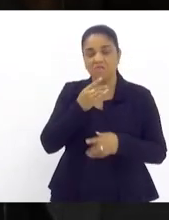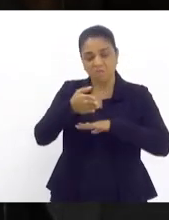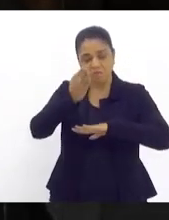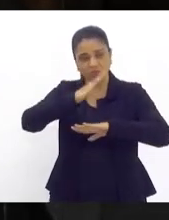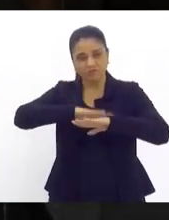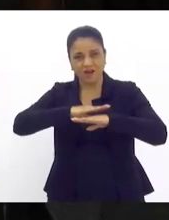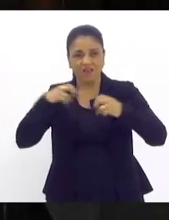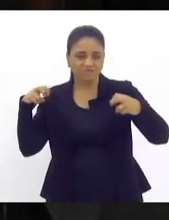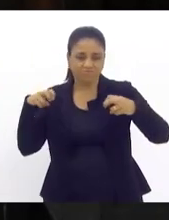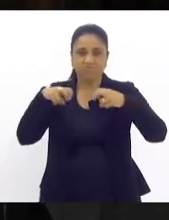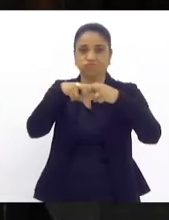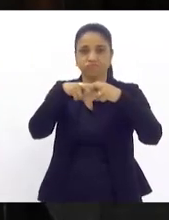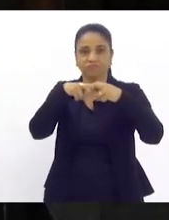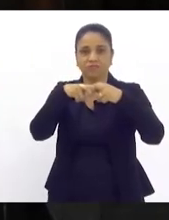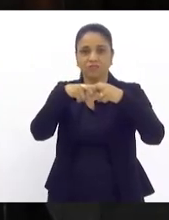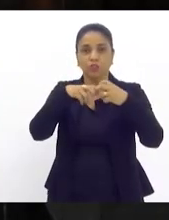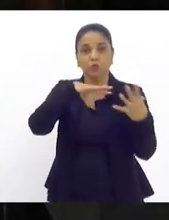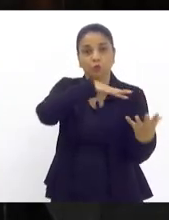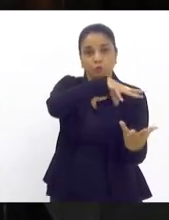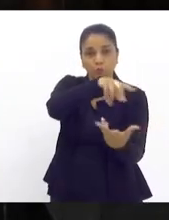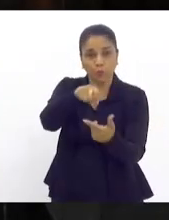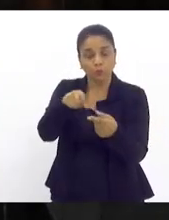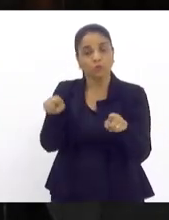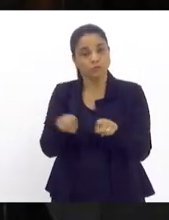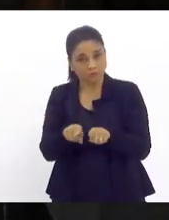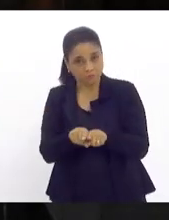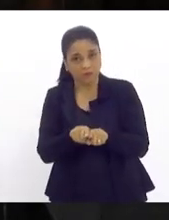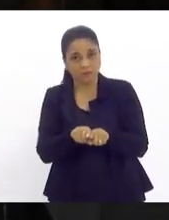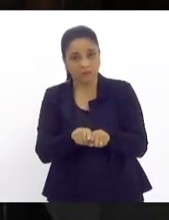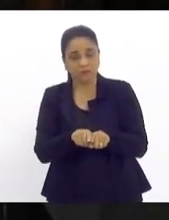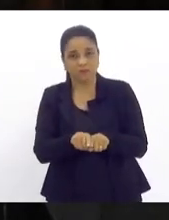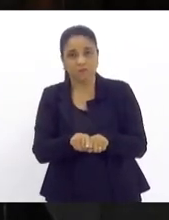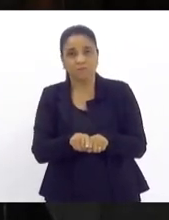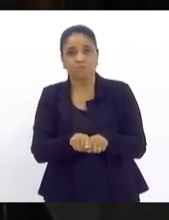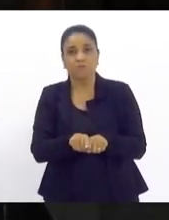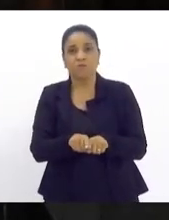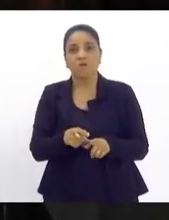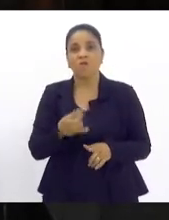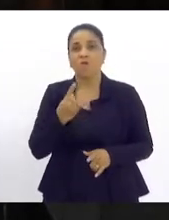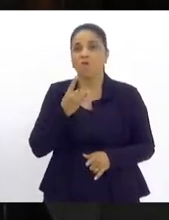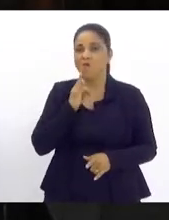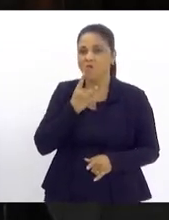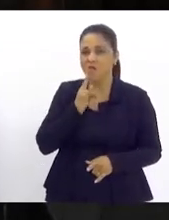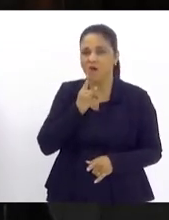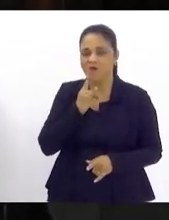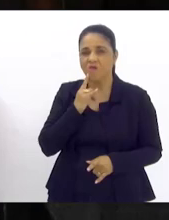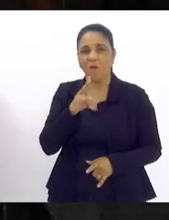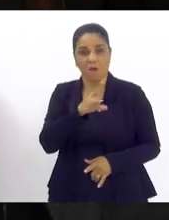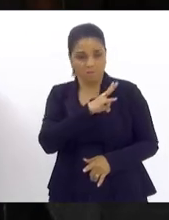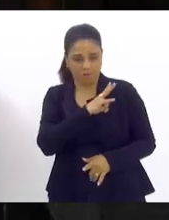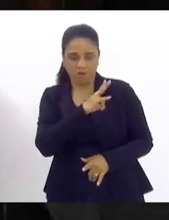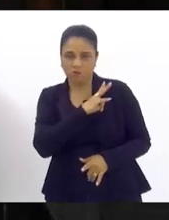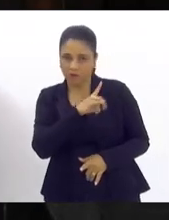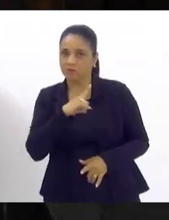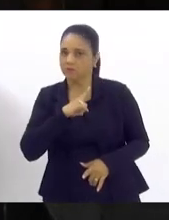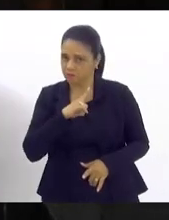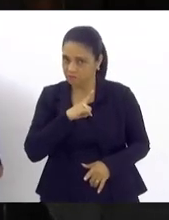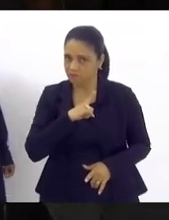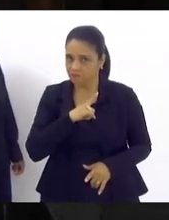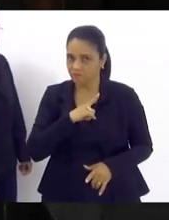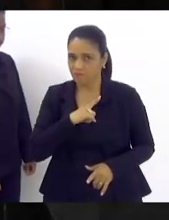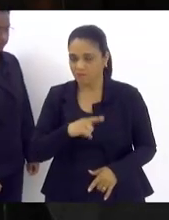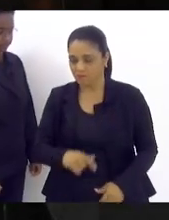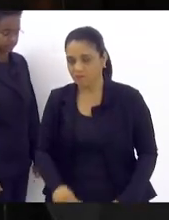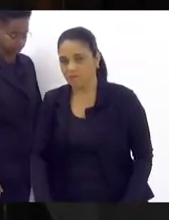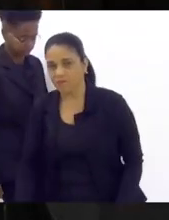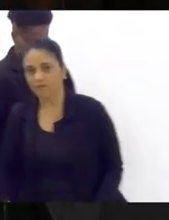no nosso país e no mundo. Então, só que o álcool, ele tem uma particularidade, que ele é uma